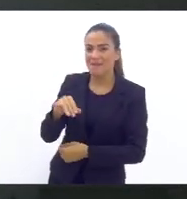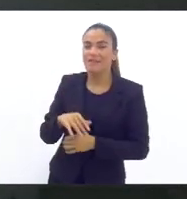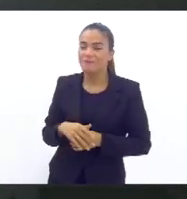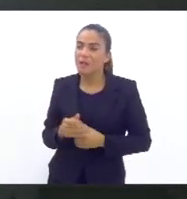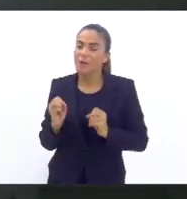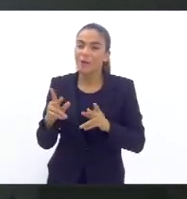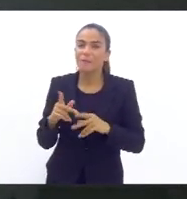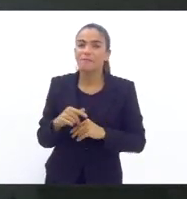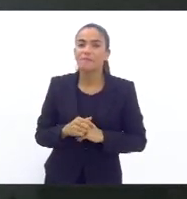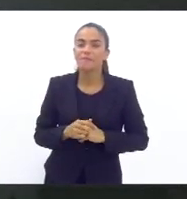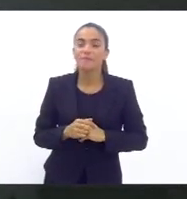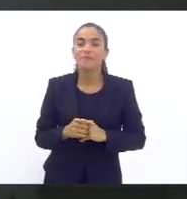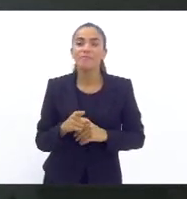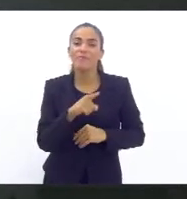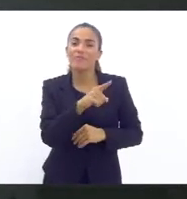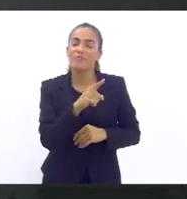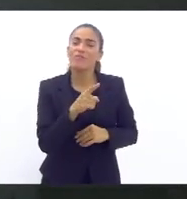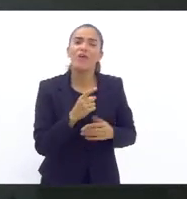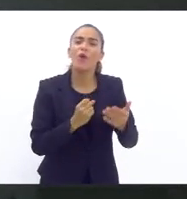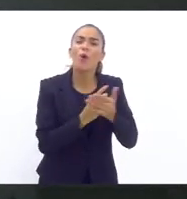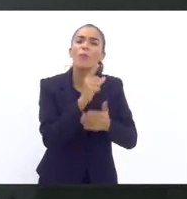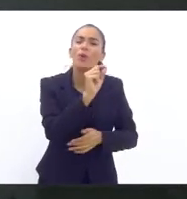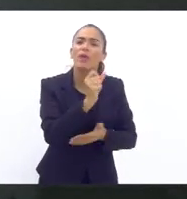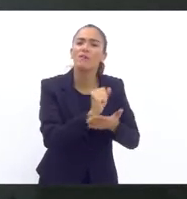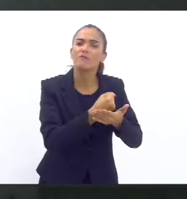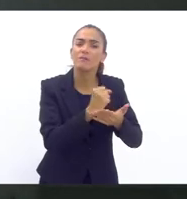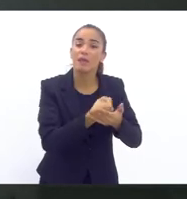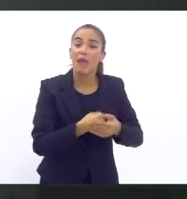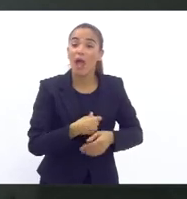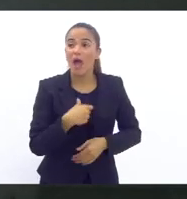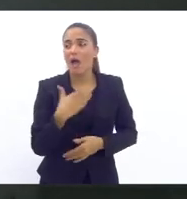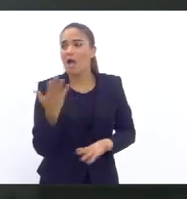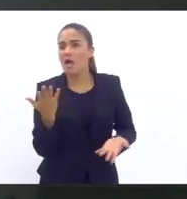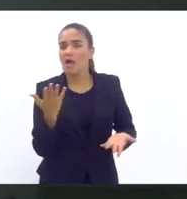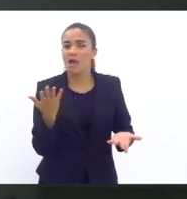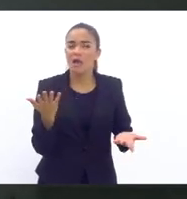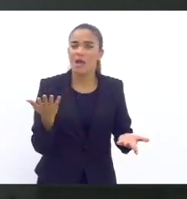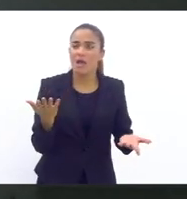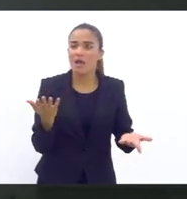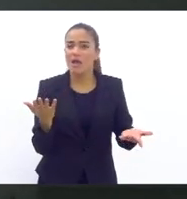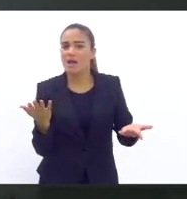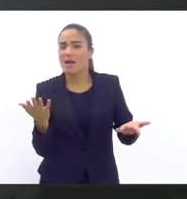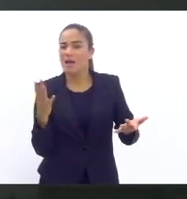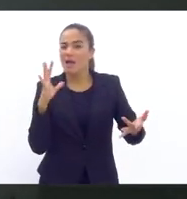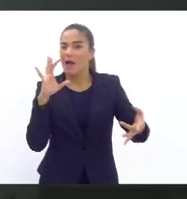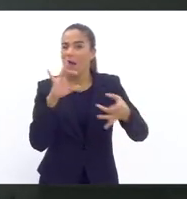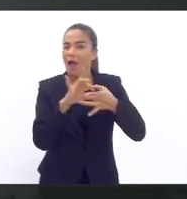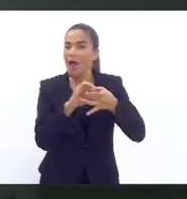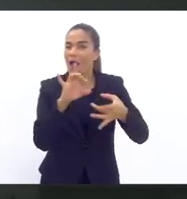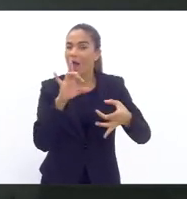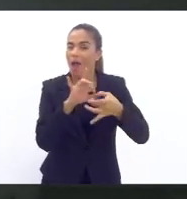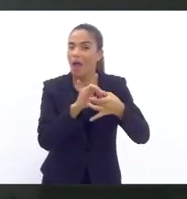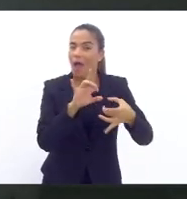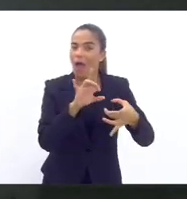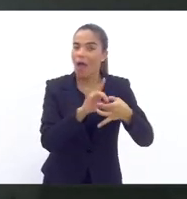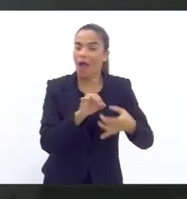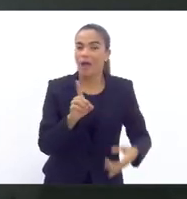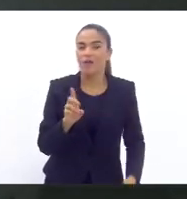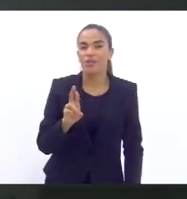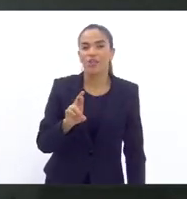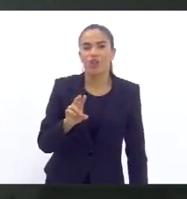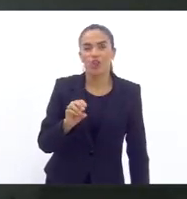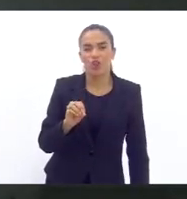tá mas quando você vai na drogaria O que que você compra ah aí começam associar aqui a palavra droga vem né